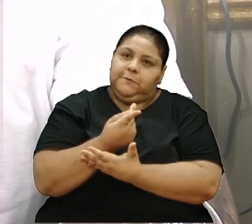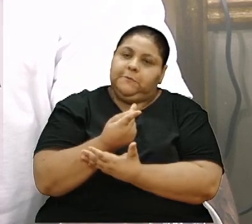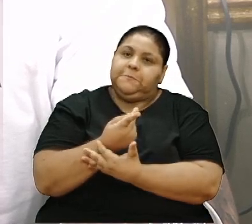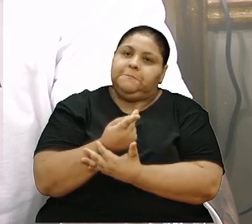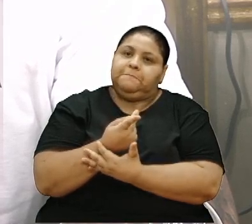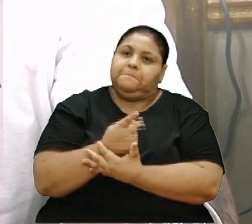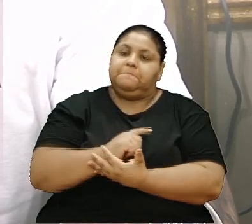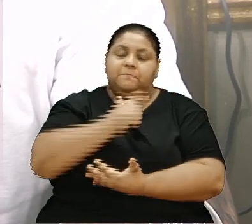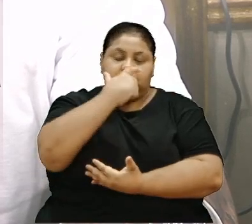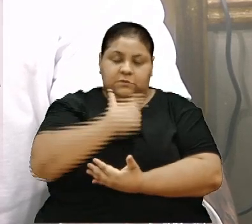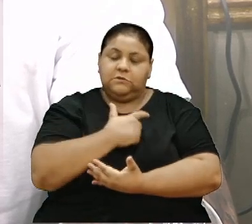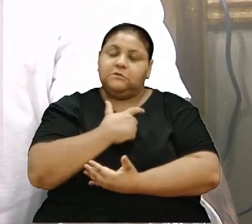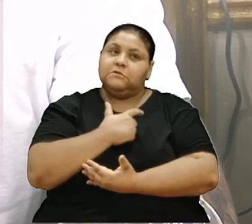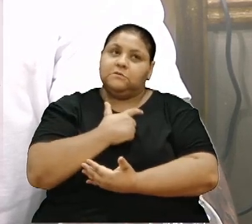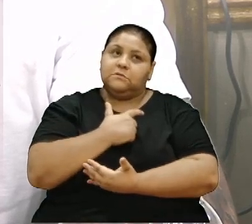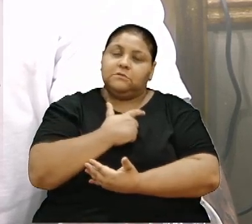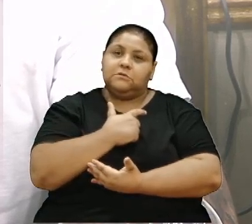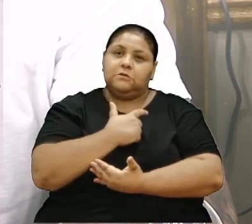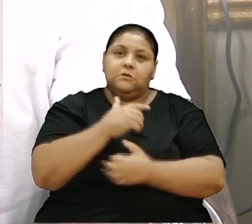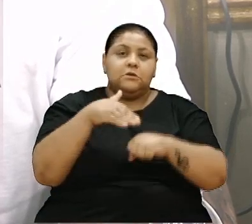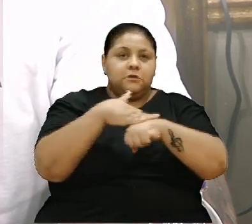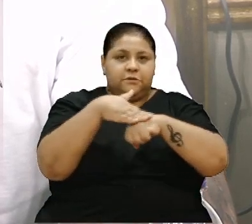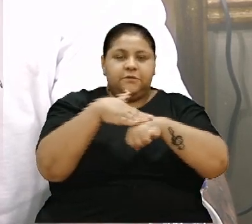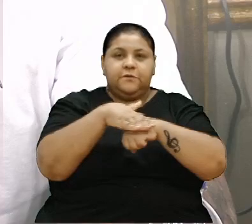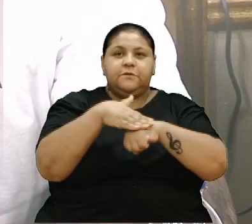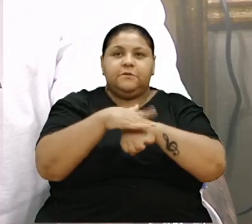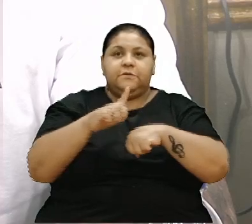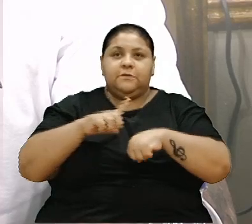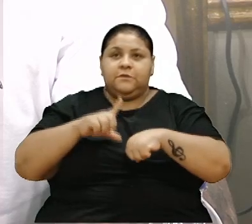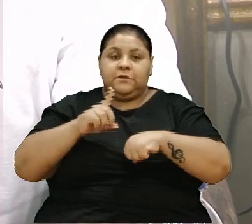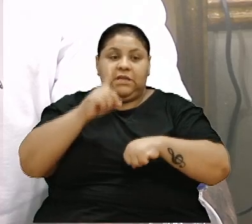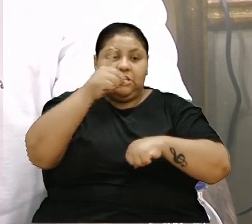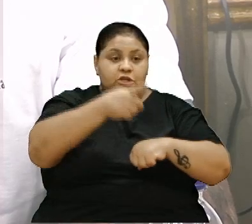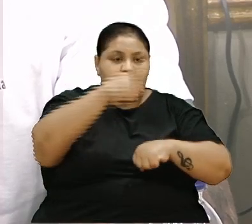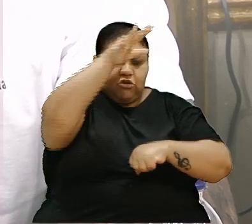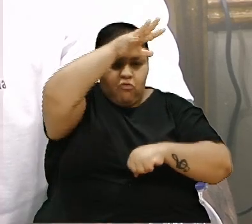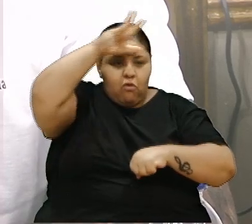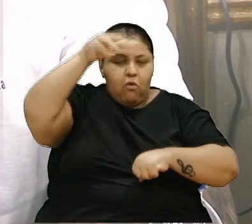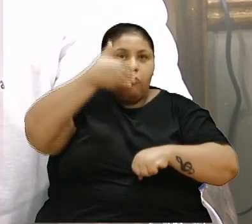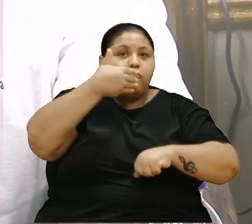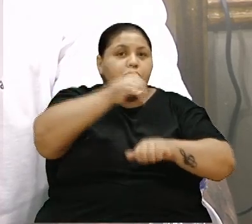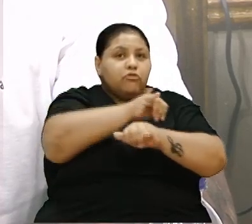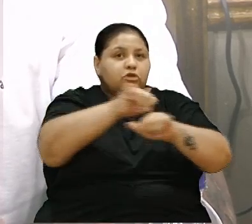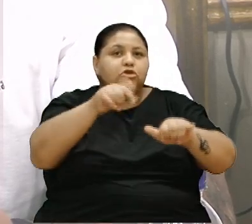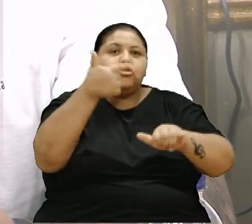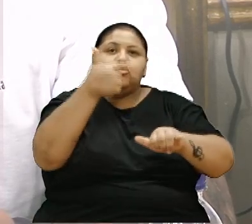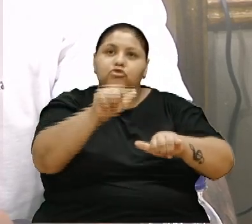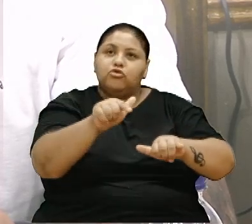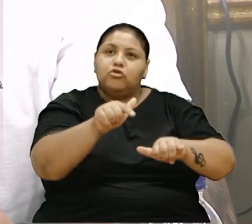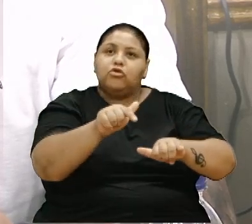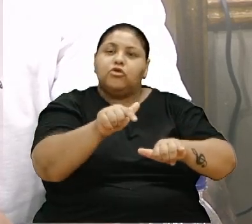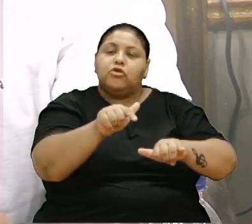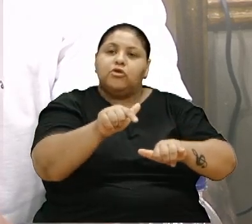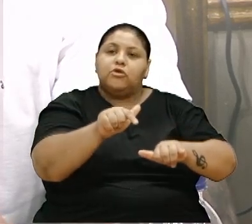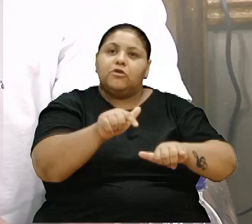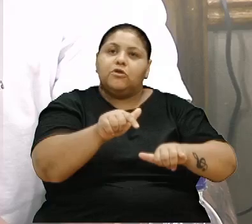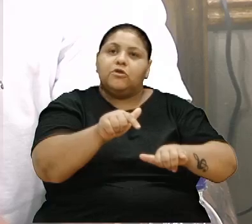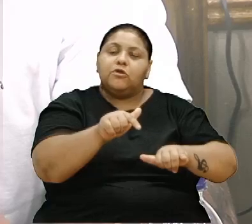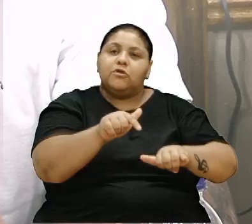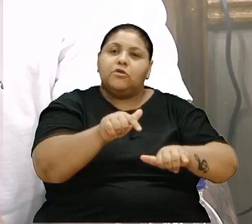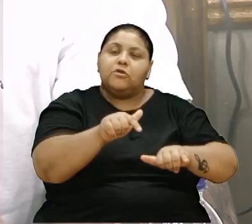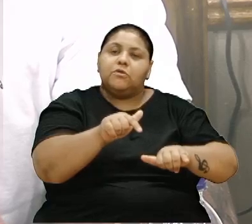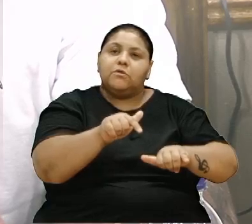E eu acho, sim, que a conversa tem que ser direta com o município, um pedido de informação, de novo vai vir informação de um lado. Eu acho que, como a vereadora